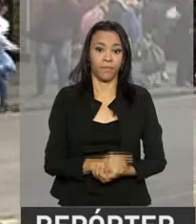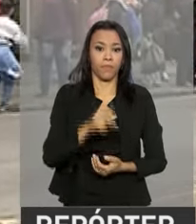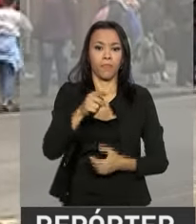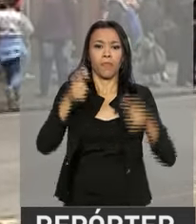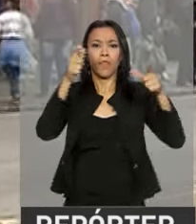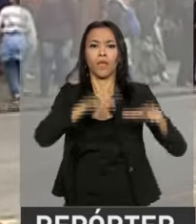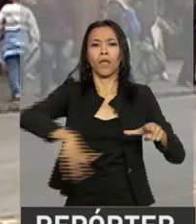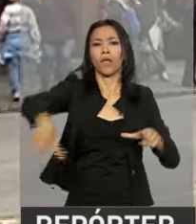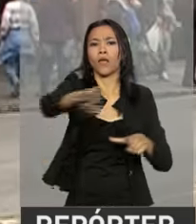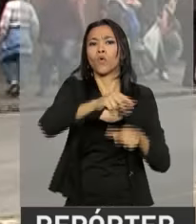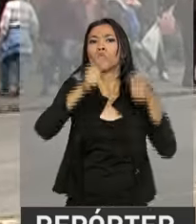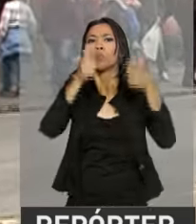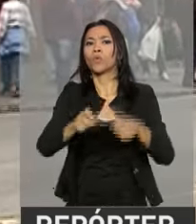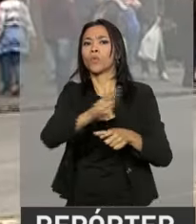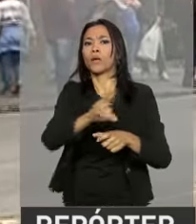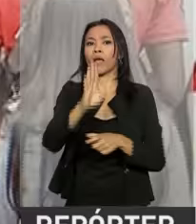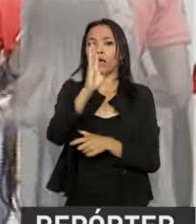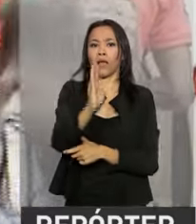O bairro do